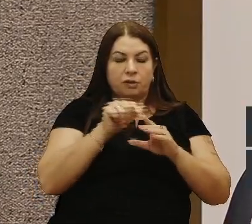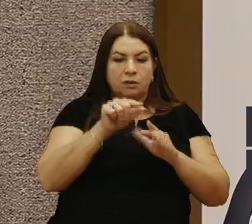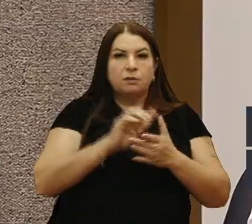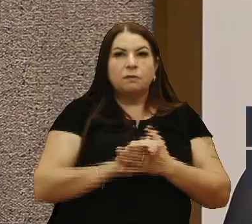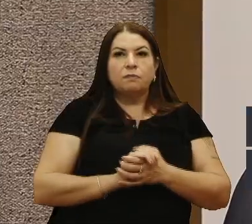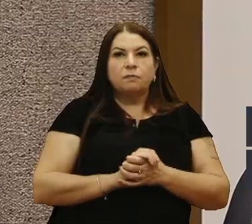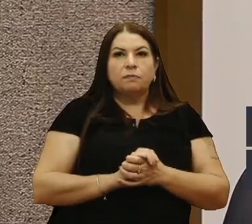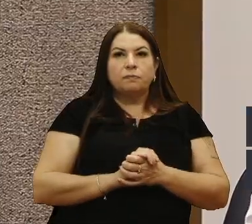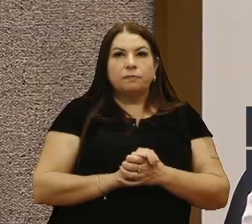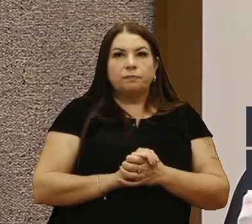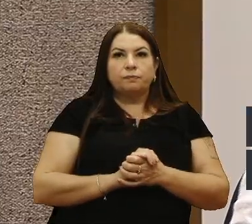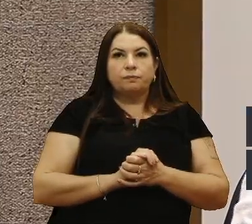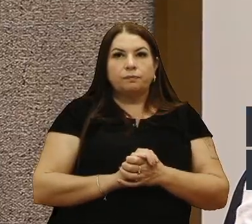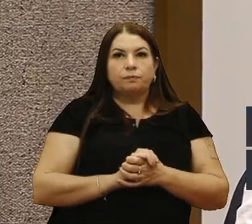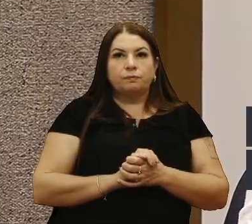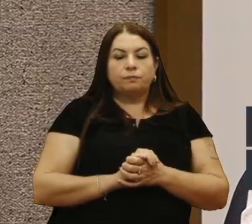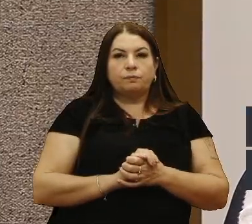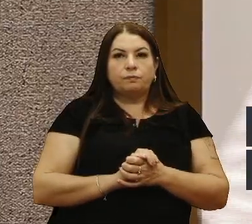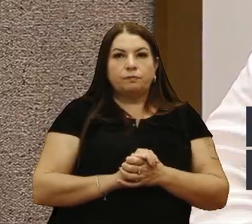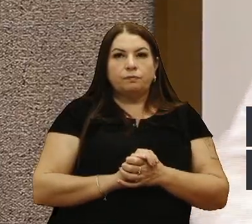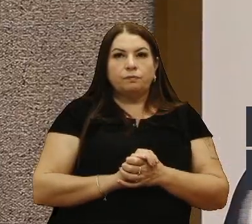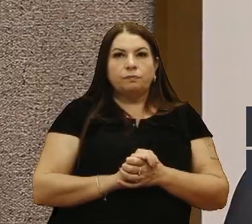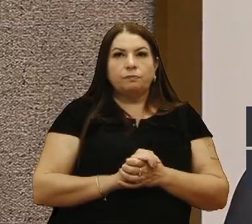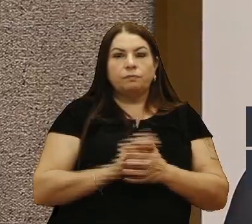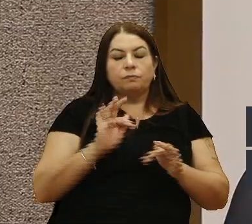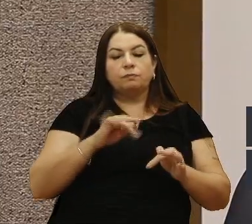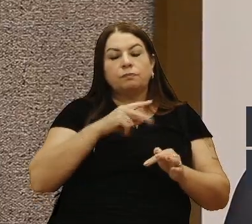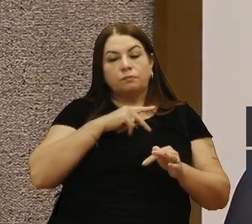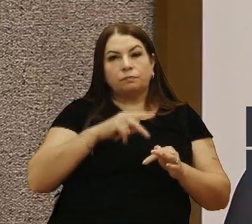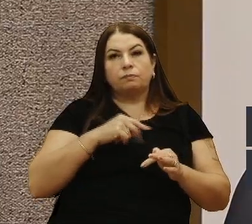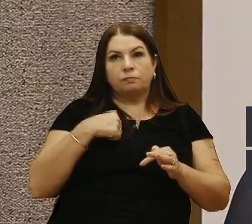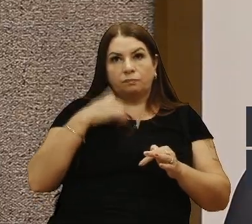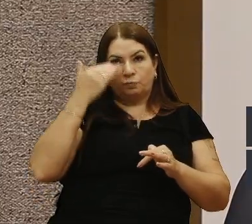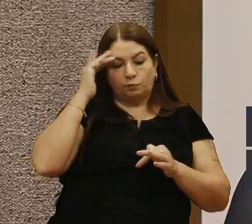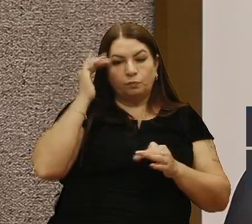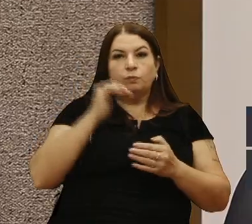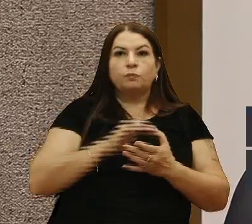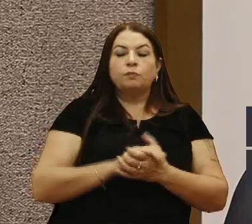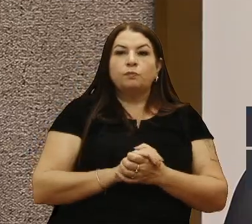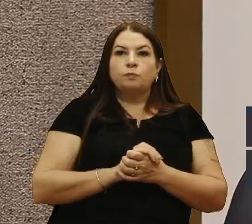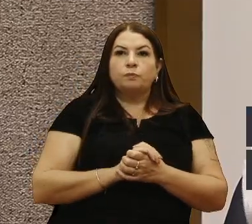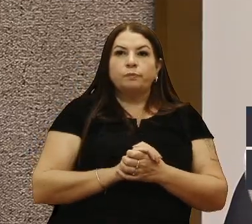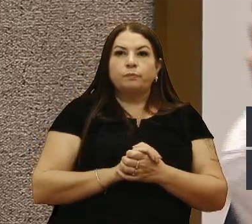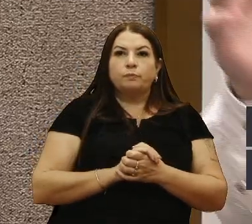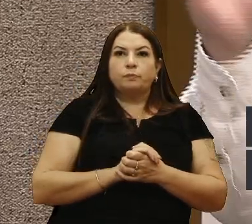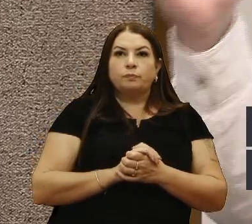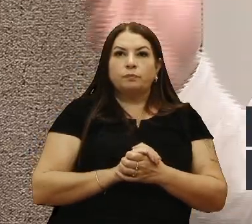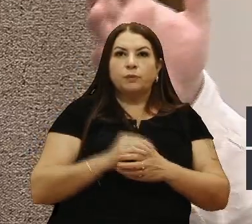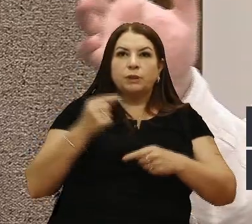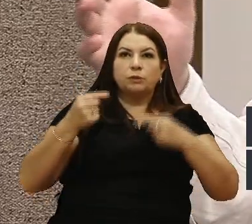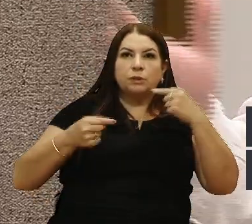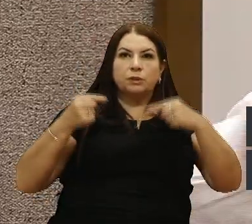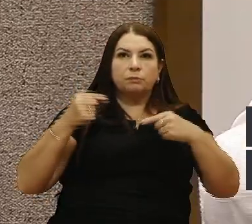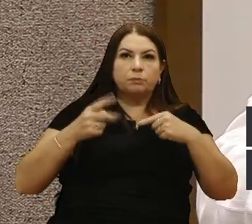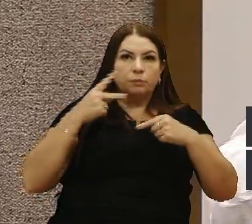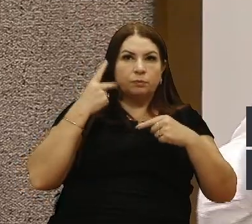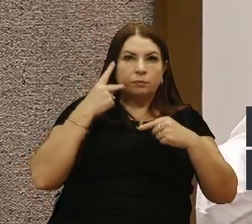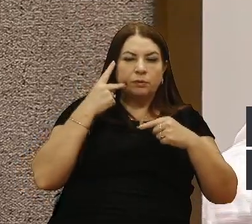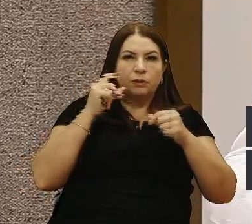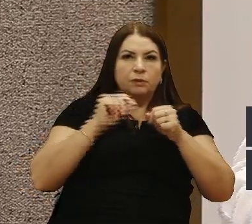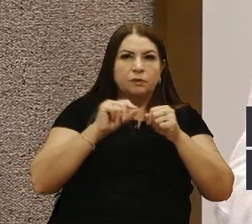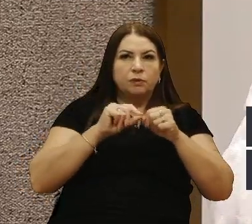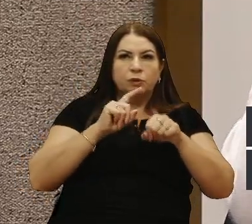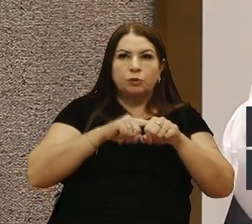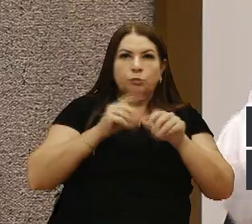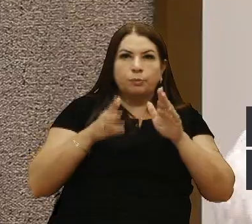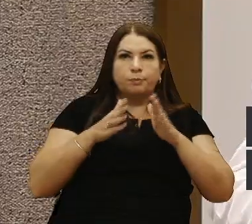sentido. E, por fim, presidente, eu entendo que os debates políticos têm que ser feitos no